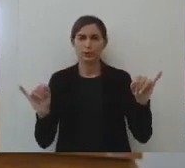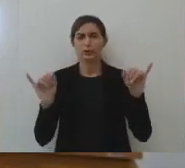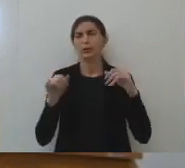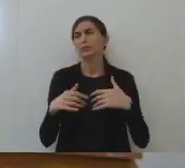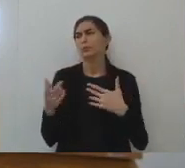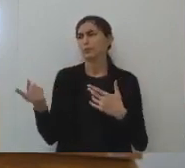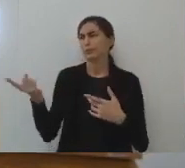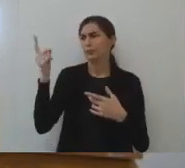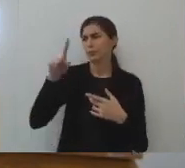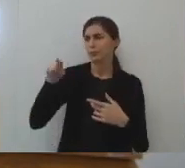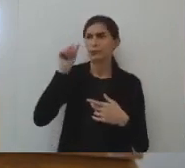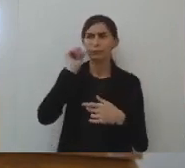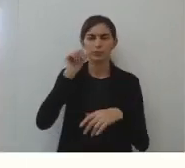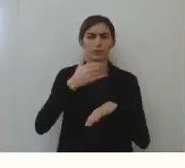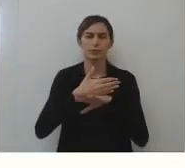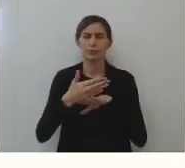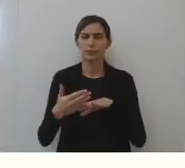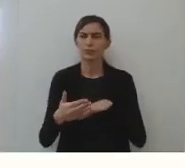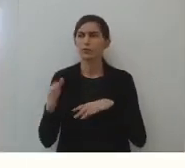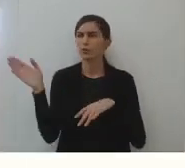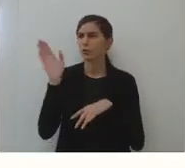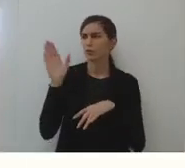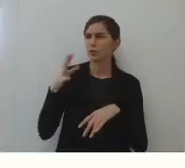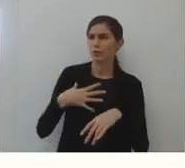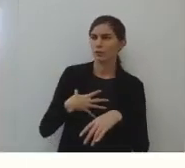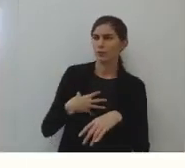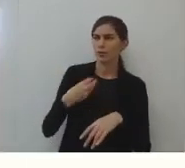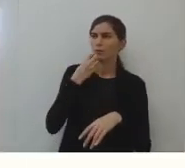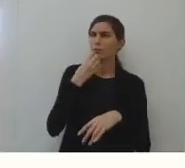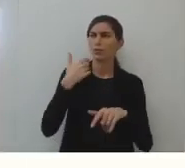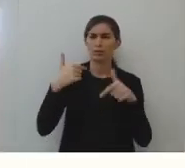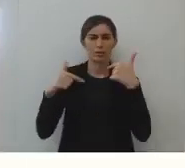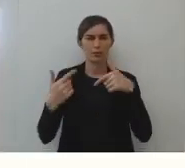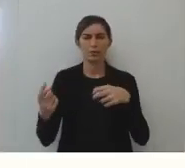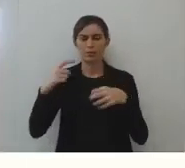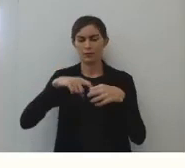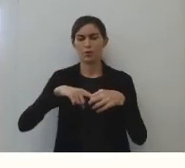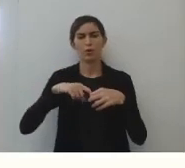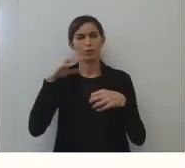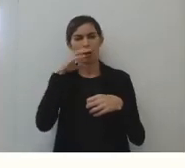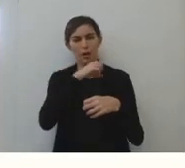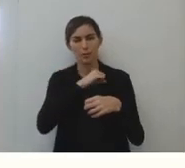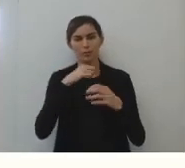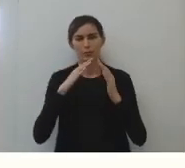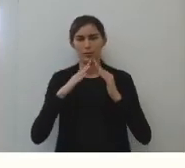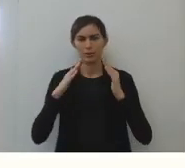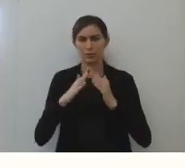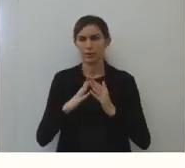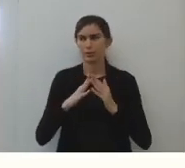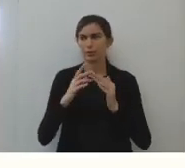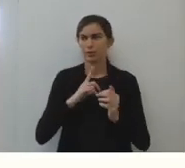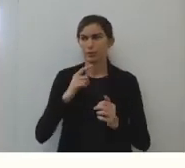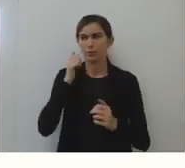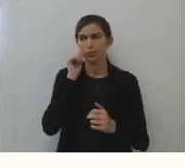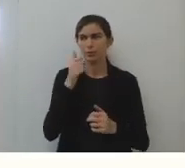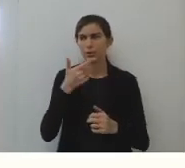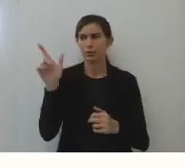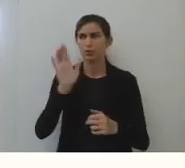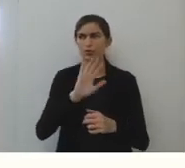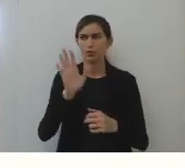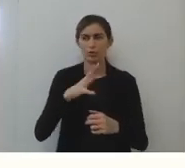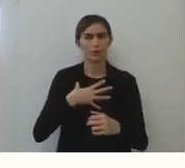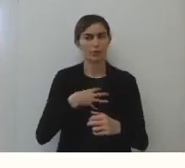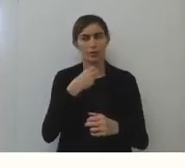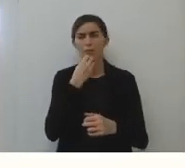aí a gente vê uma mulher branca dizendo assim: tchau filho, bom trabalho e volta logo para casa. Do outro lado a gente tem uma mulher negra: tchau